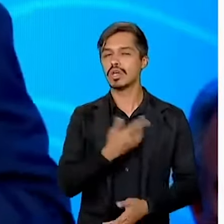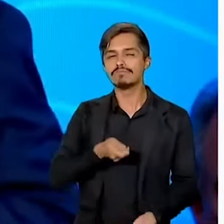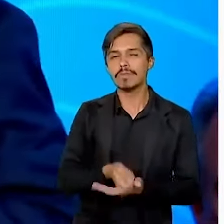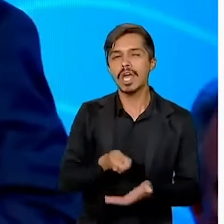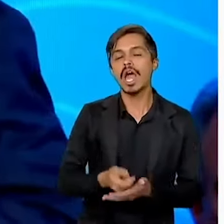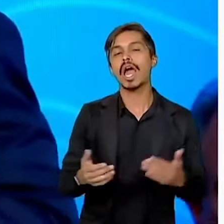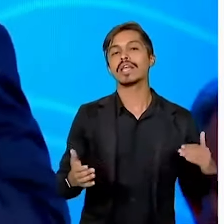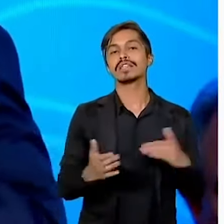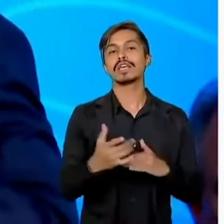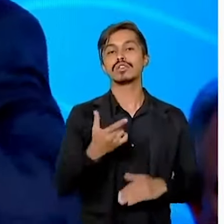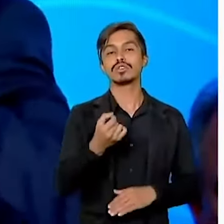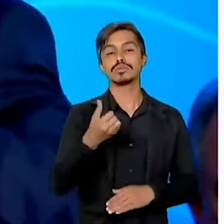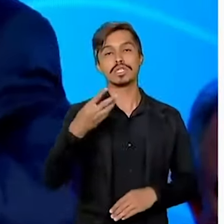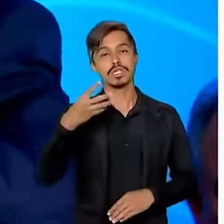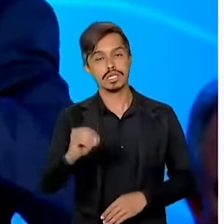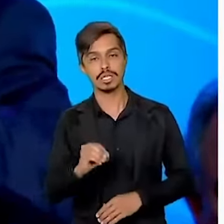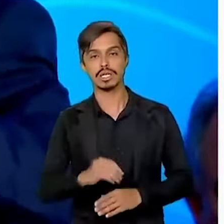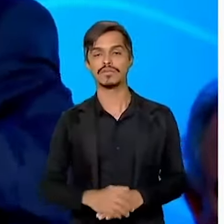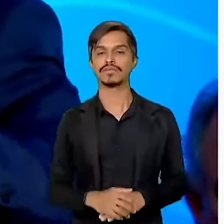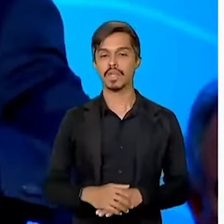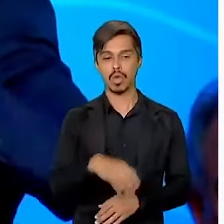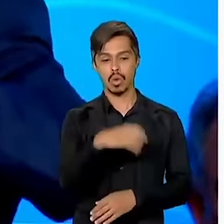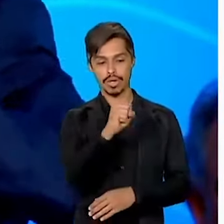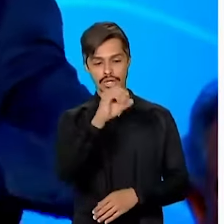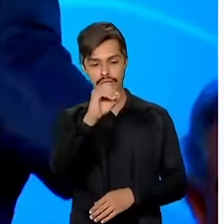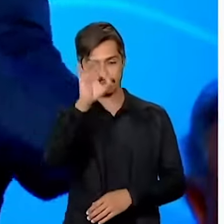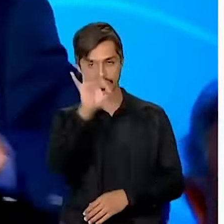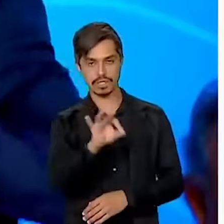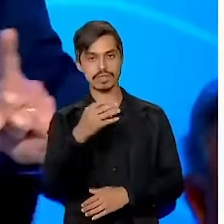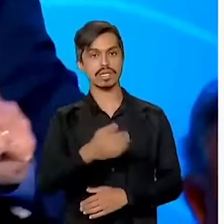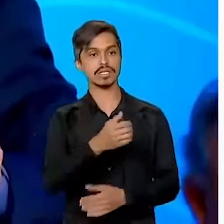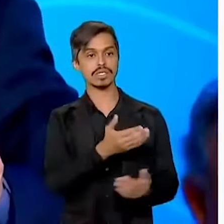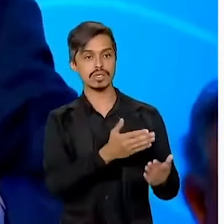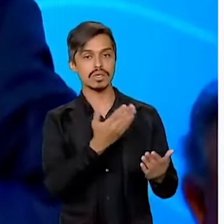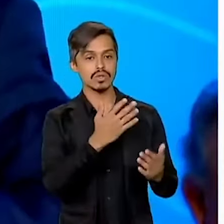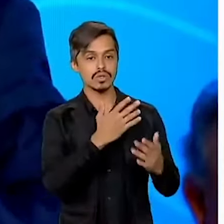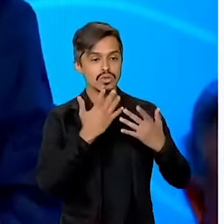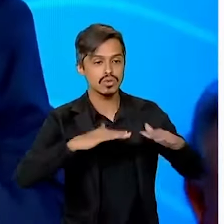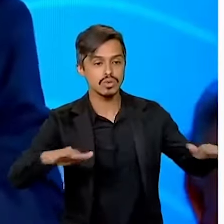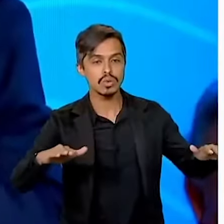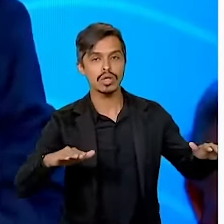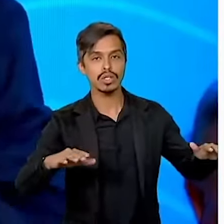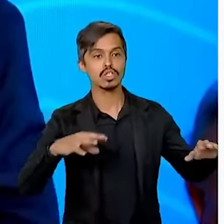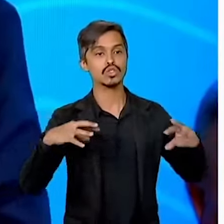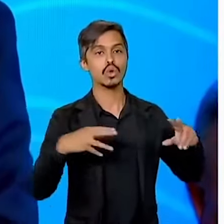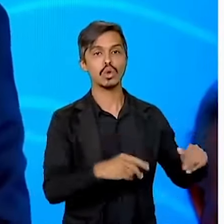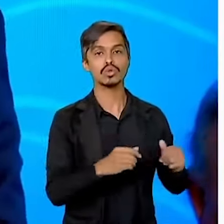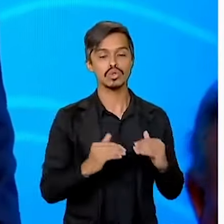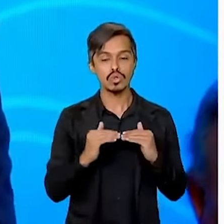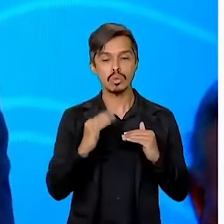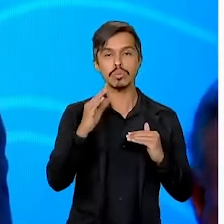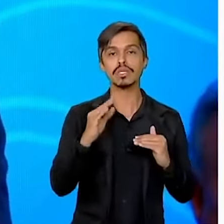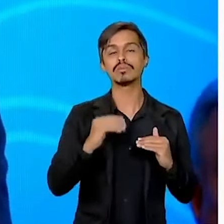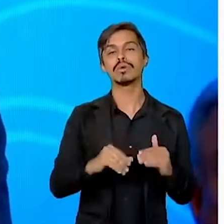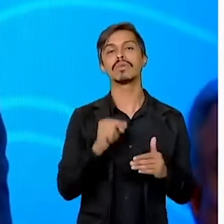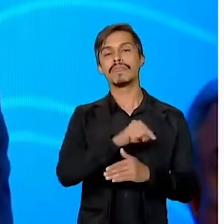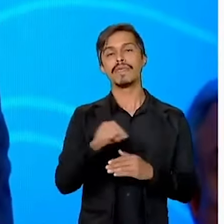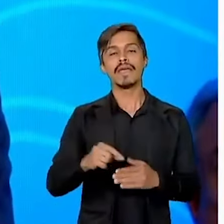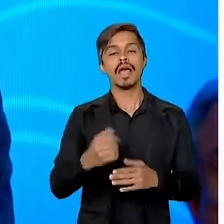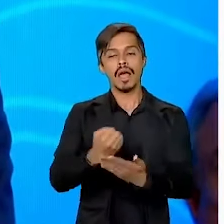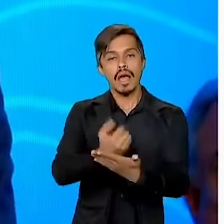2030, 80% das crianças brasileiras, no mínimo, estejam alfabetizadas até o segundo ano do